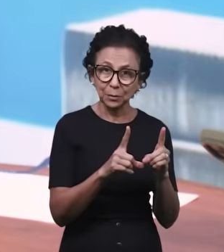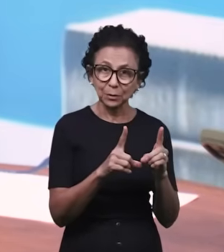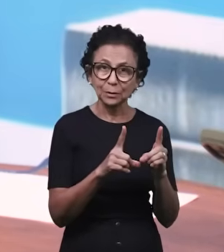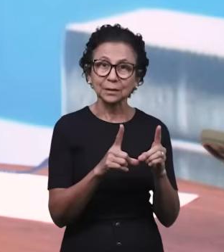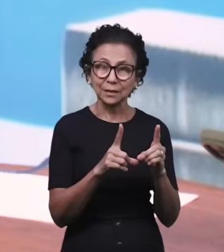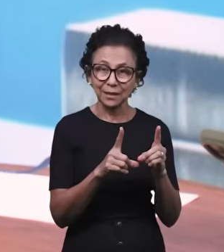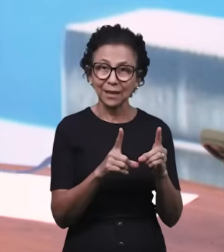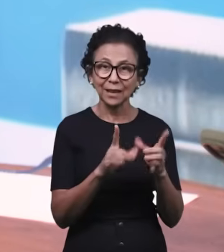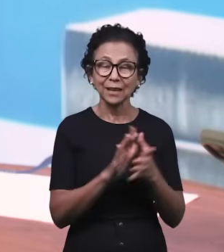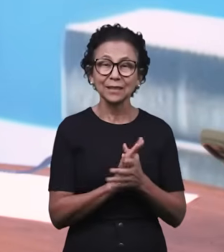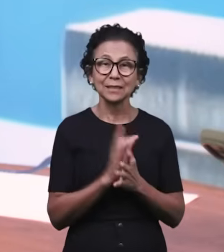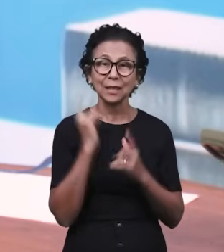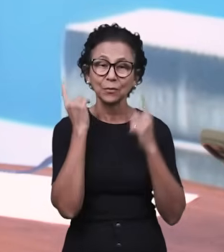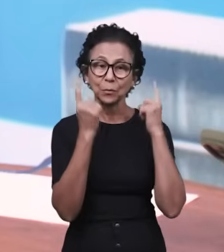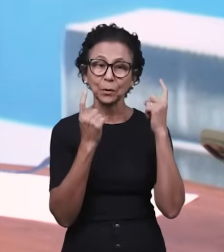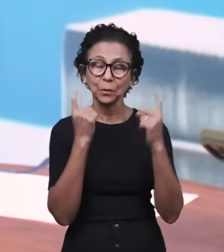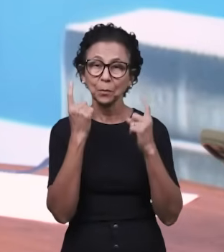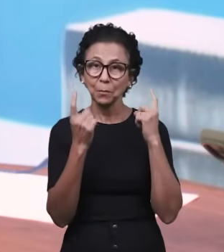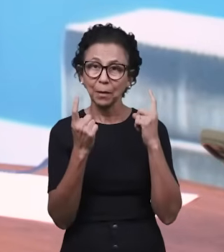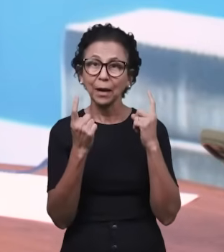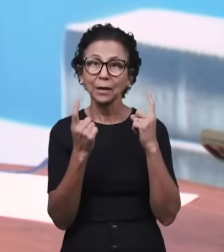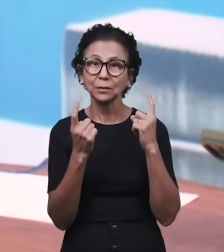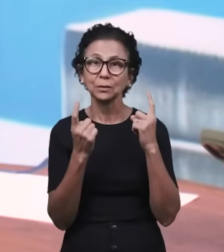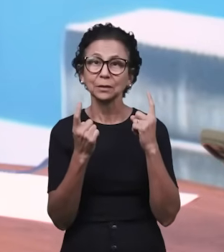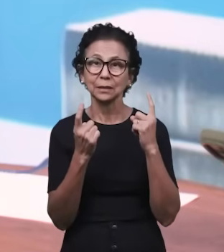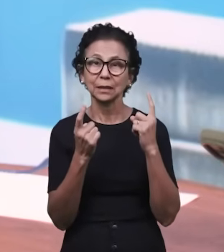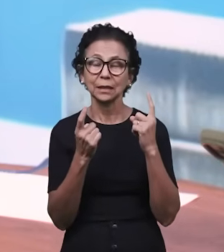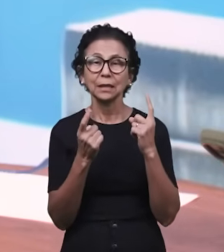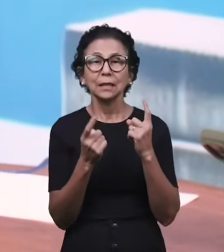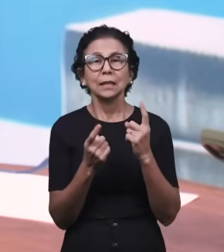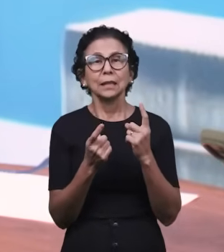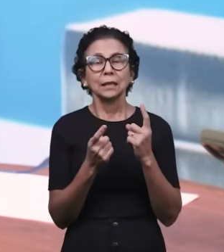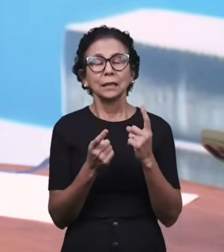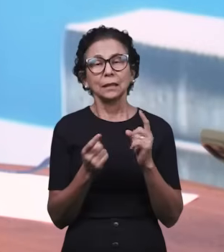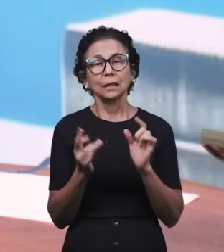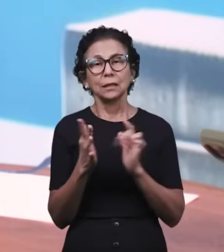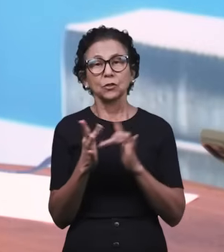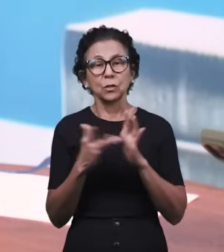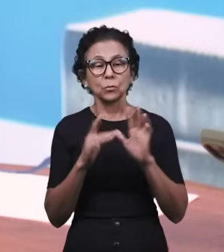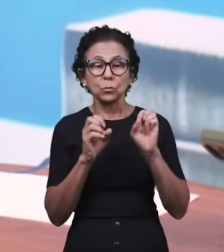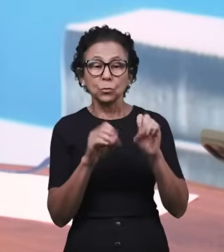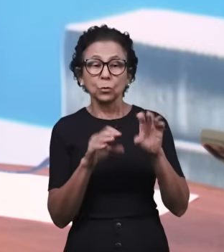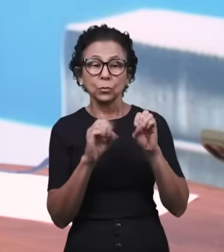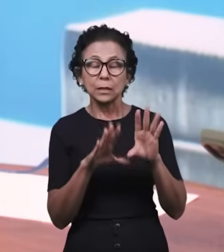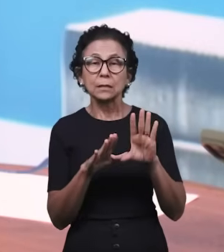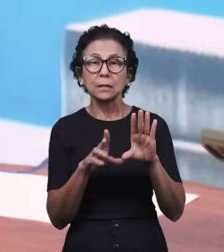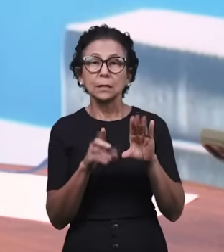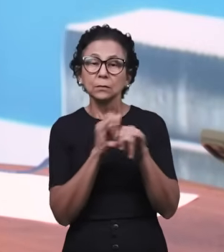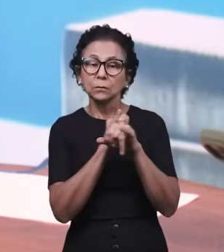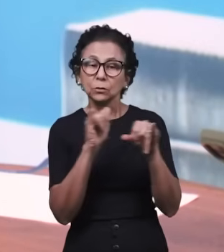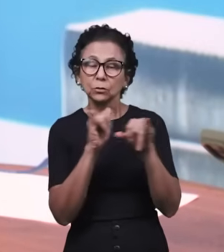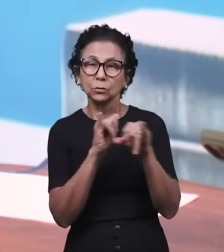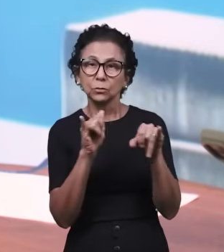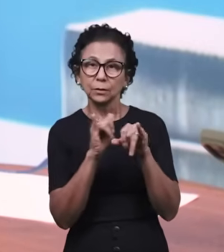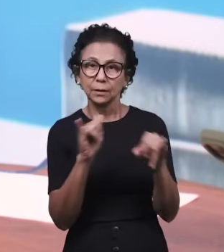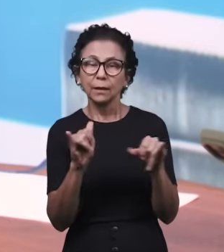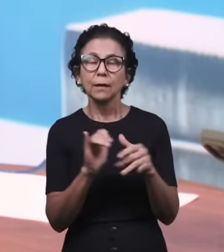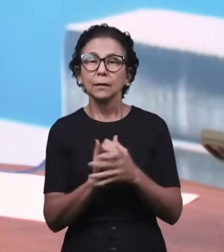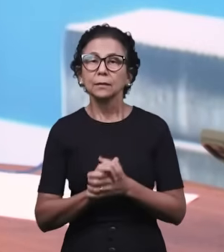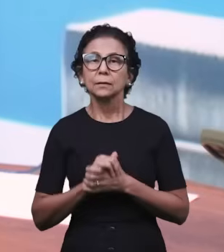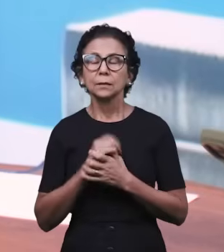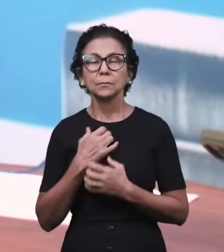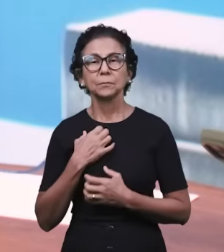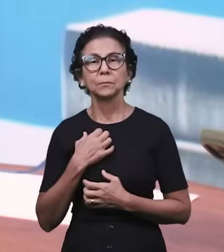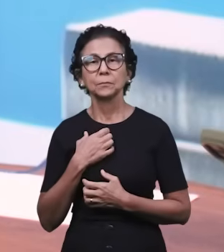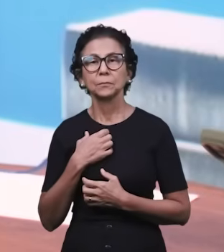a palavra era o que eles conheciam, que o Senhor deixou para eles, porque eles acompanharam o Senhor Jesus no seu ministério, e